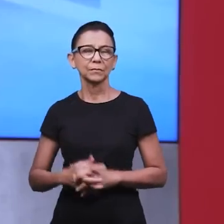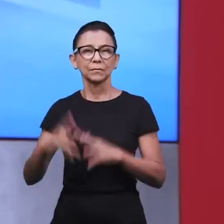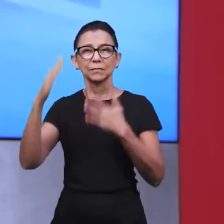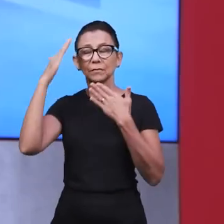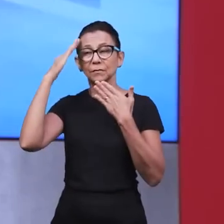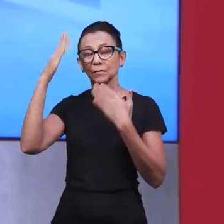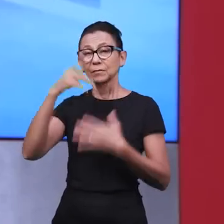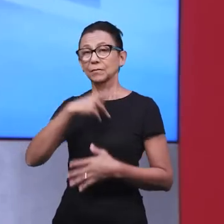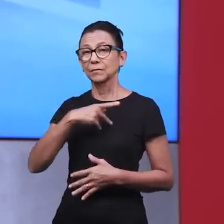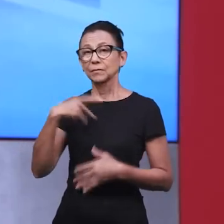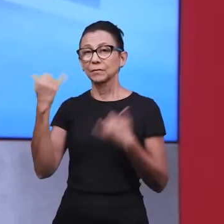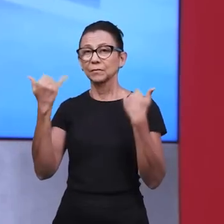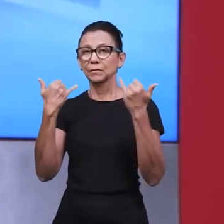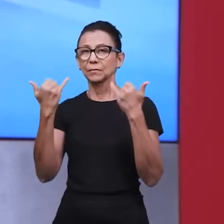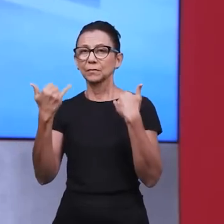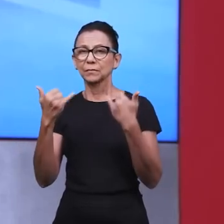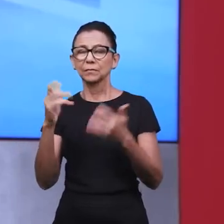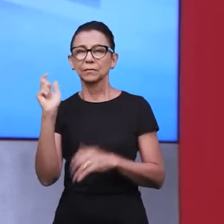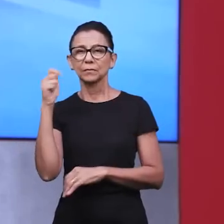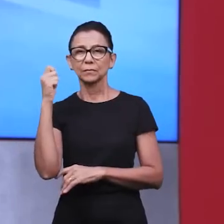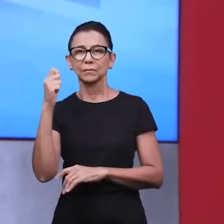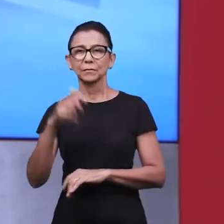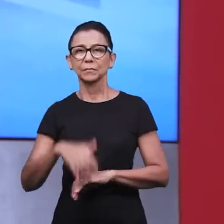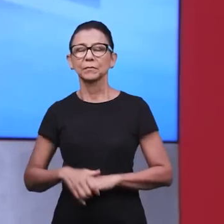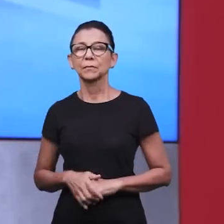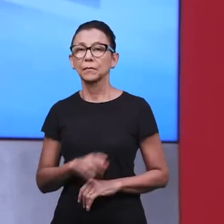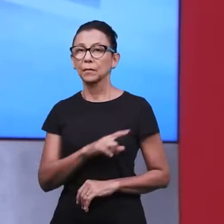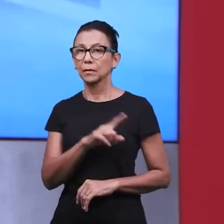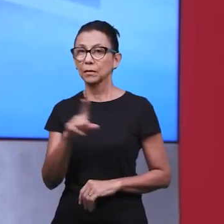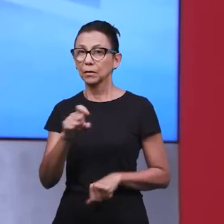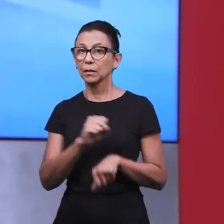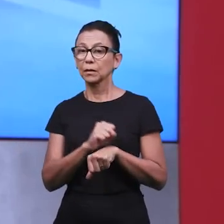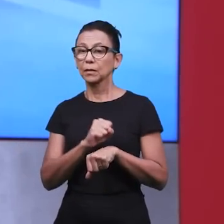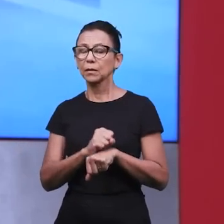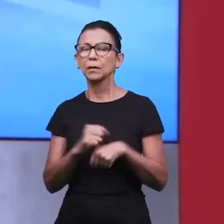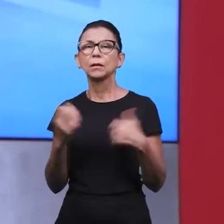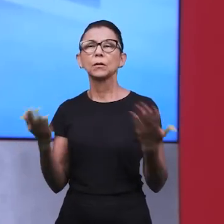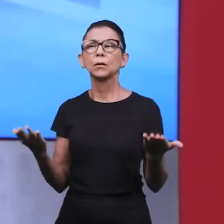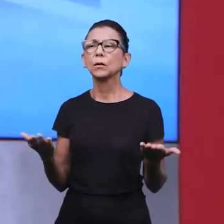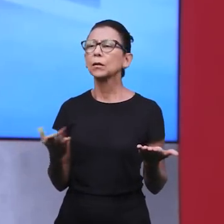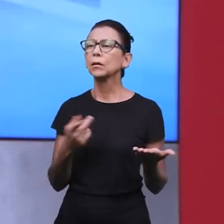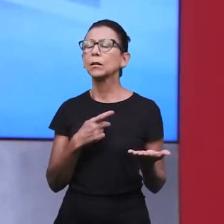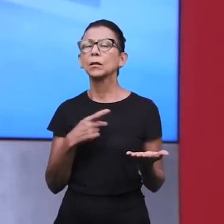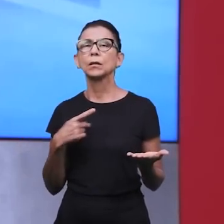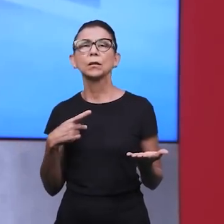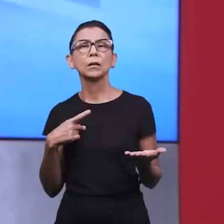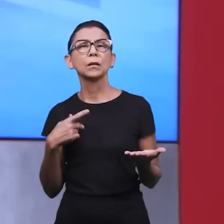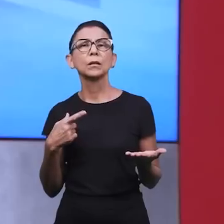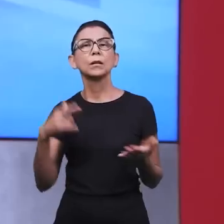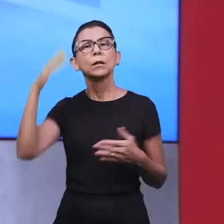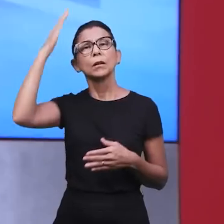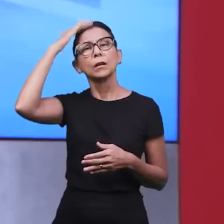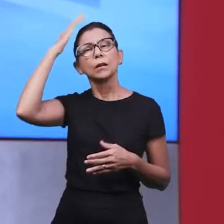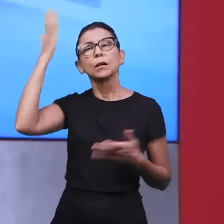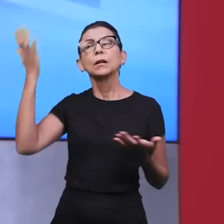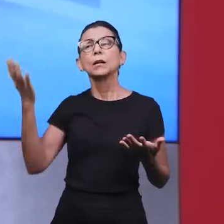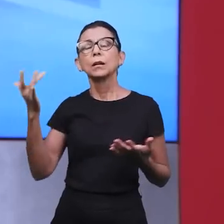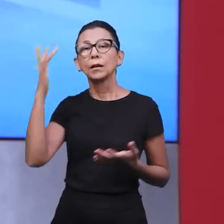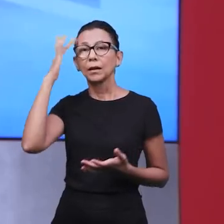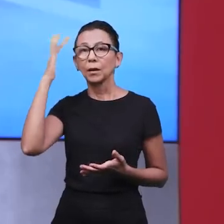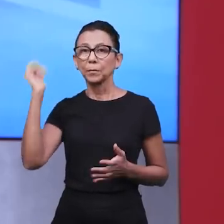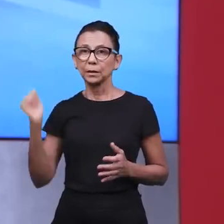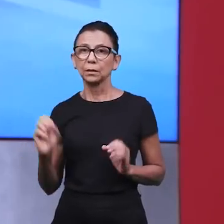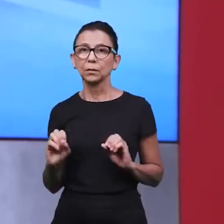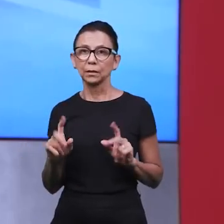pastor Alexandre, pelas informações aí do Rio Grande do Sul. Olha, você está aguardando. E cadê o pastor Elimar? Cadê as notícias do Paraná? Ficou para amanhã, tá? Fica